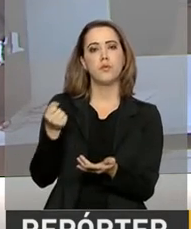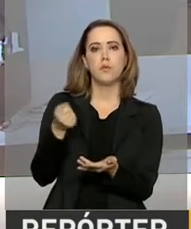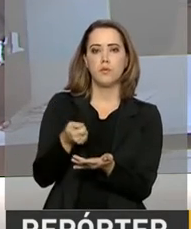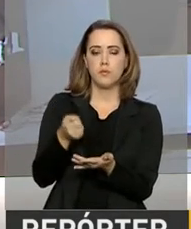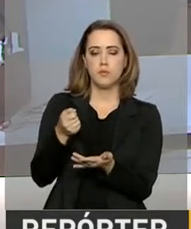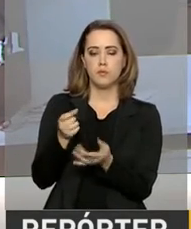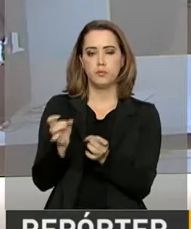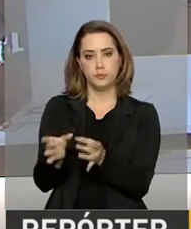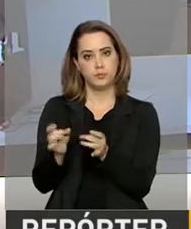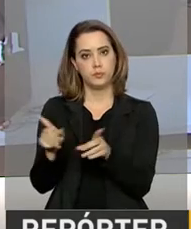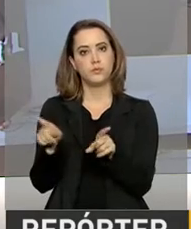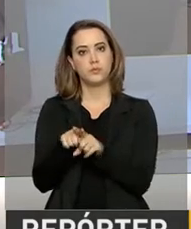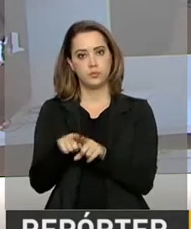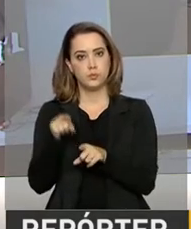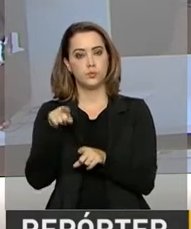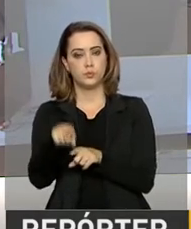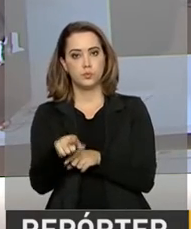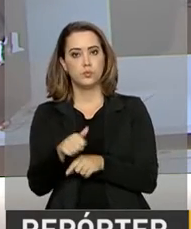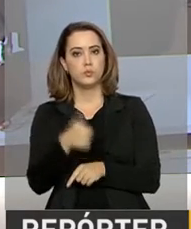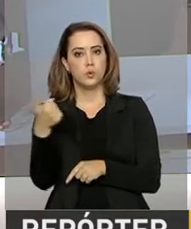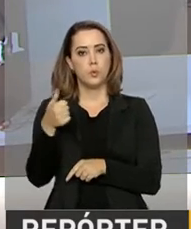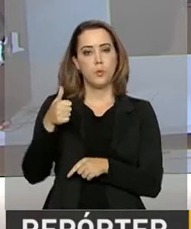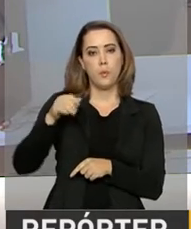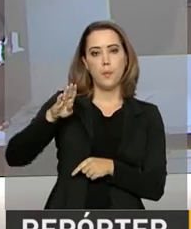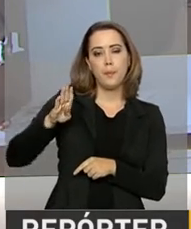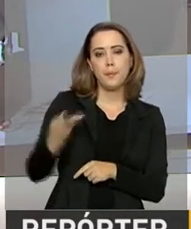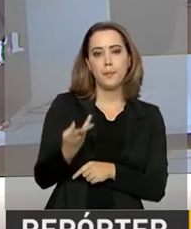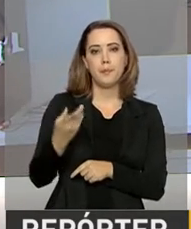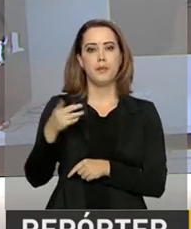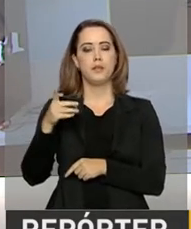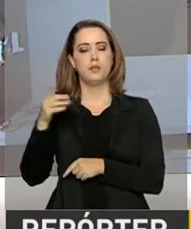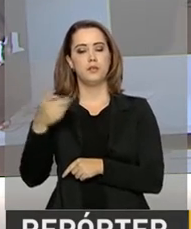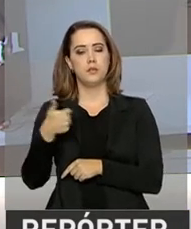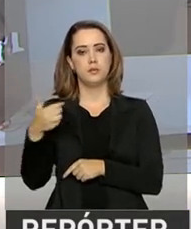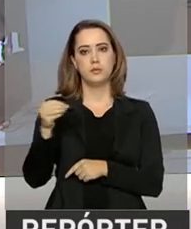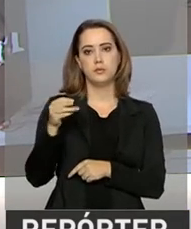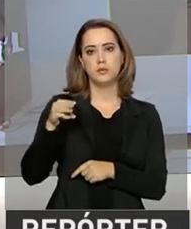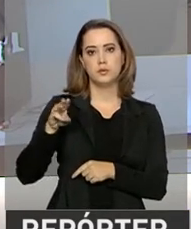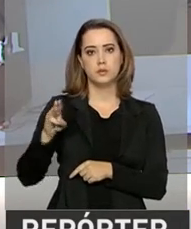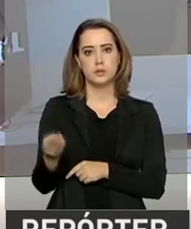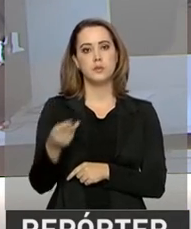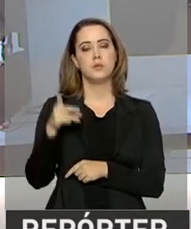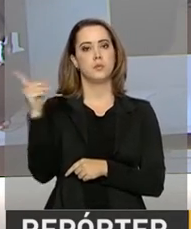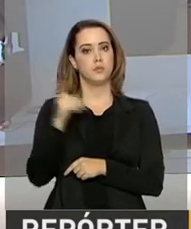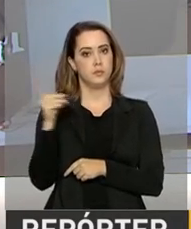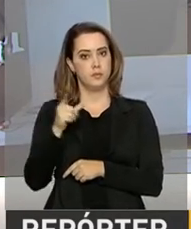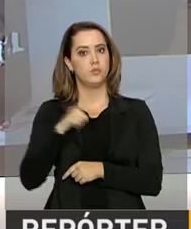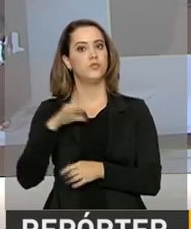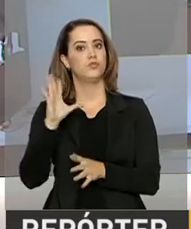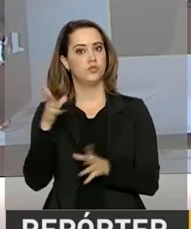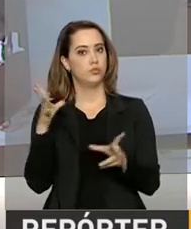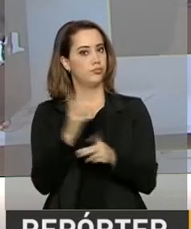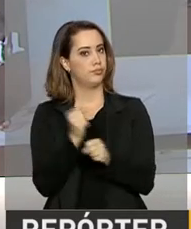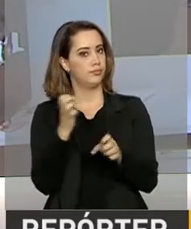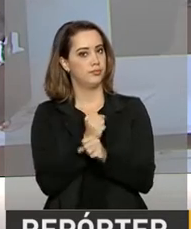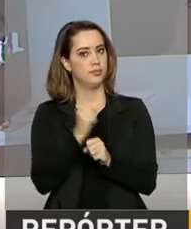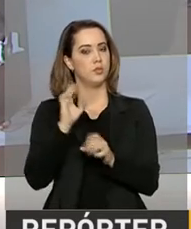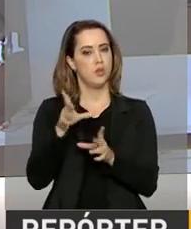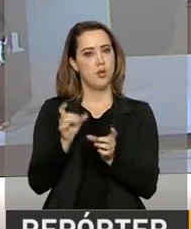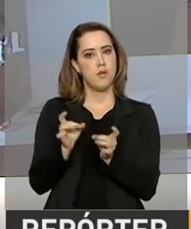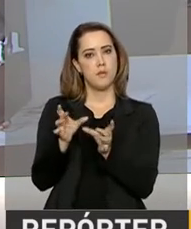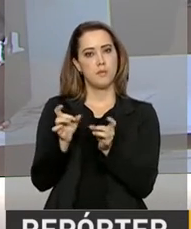de junho um superávit de 1 bilhão e 100 milhões de dólares no acumulado do ano as vendas externas